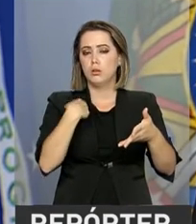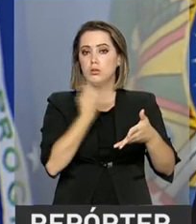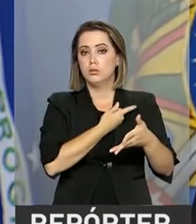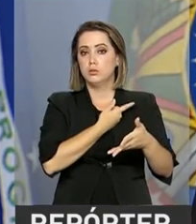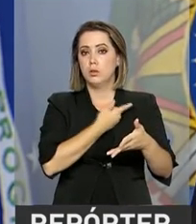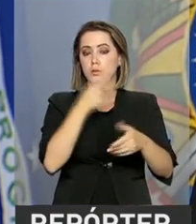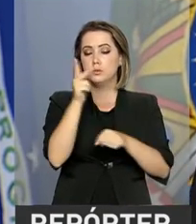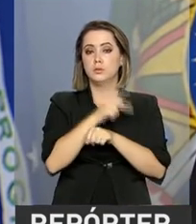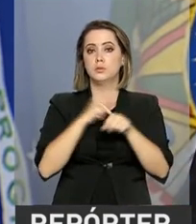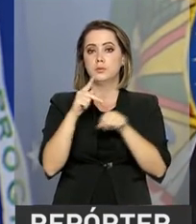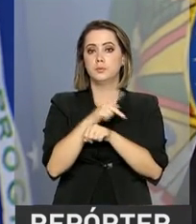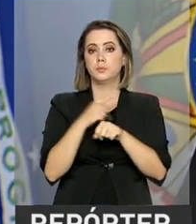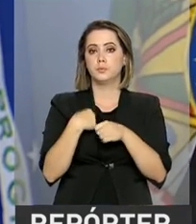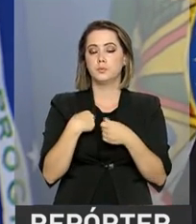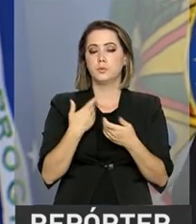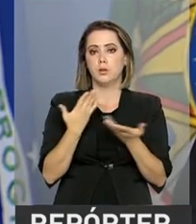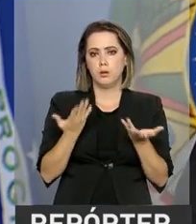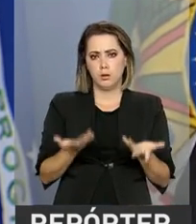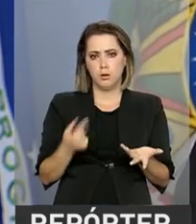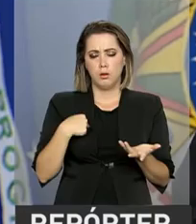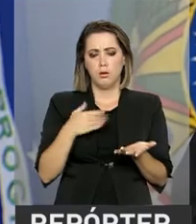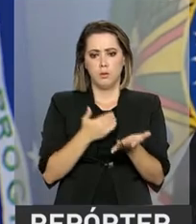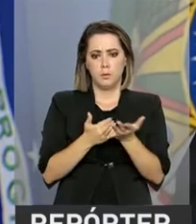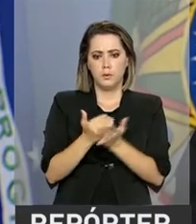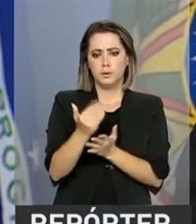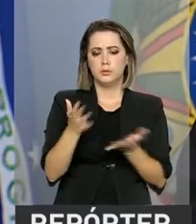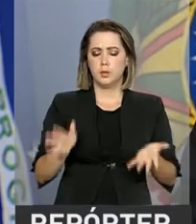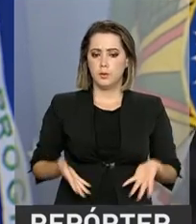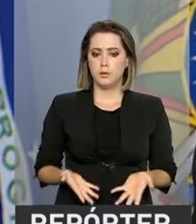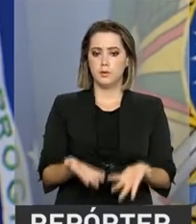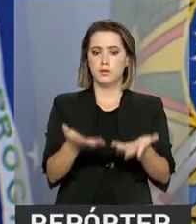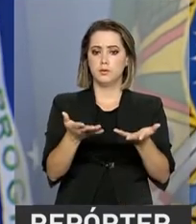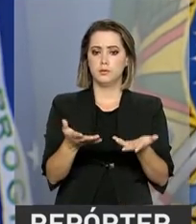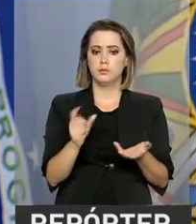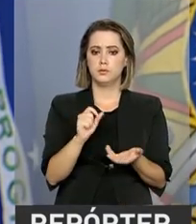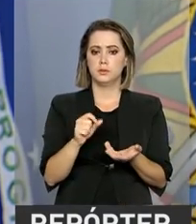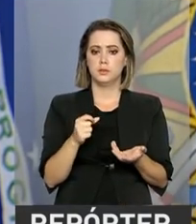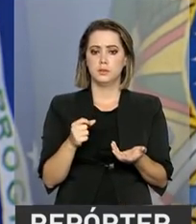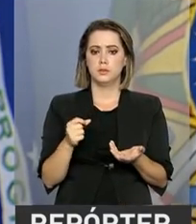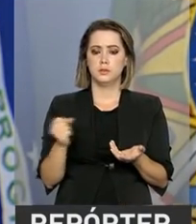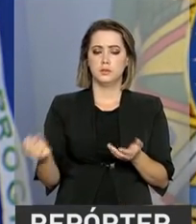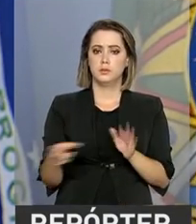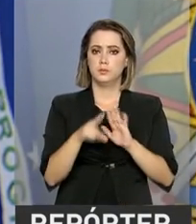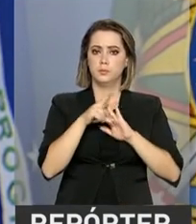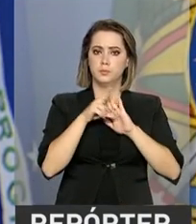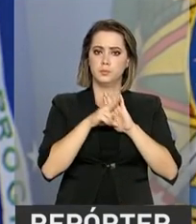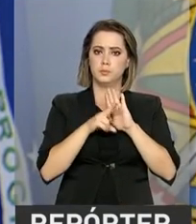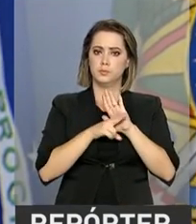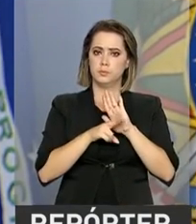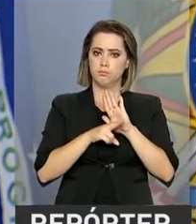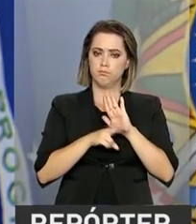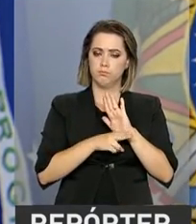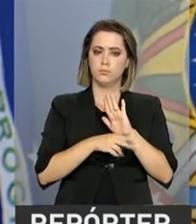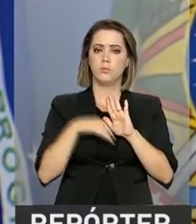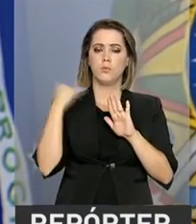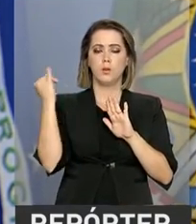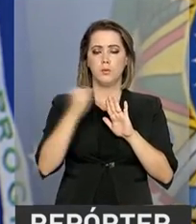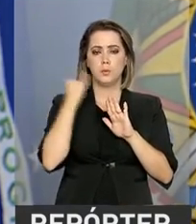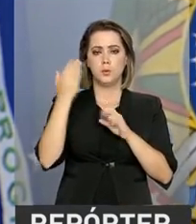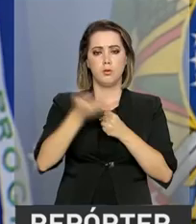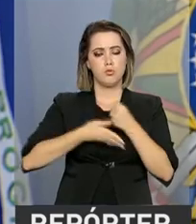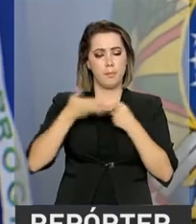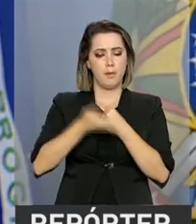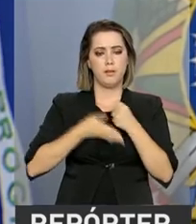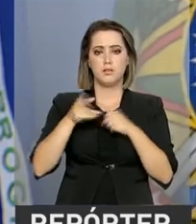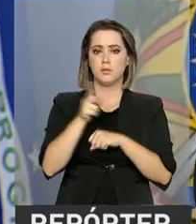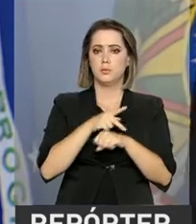país. Por isso que eu insisto, nós temos insistindo, né, nas reformas fundamentais para o país,